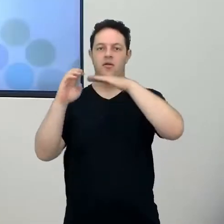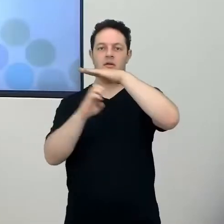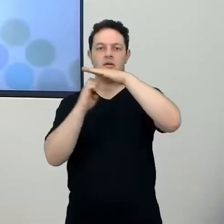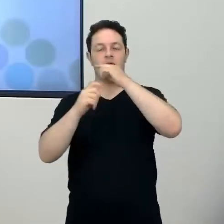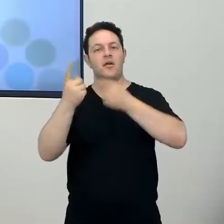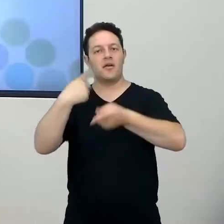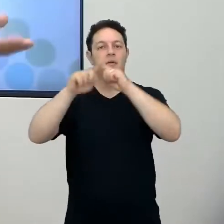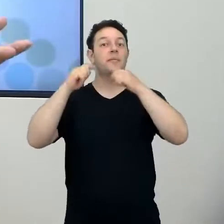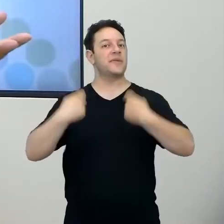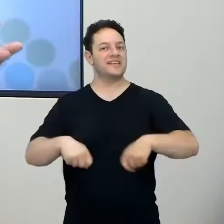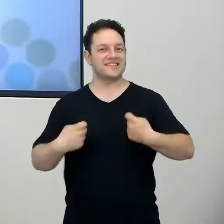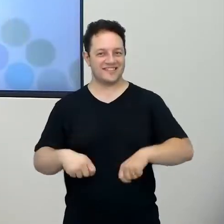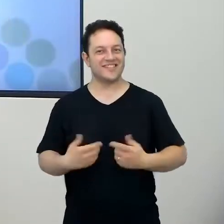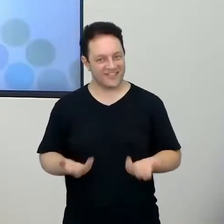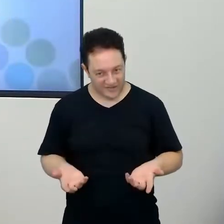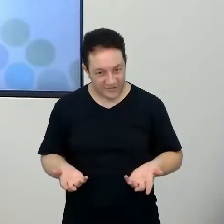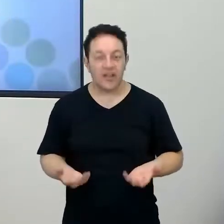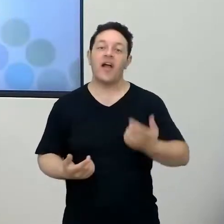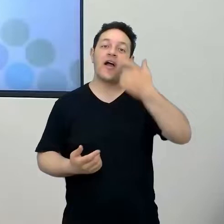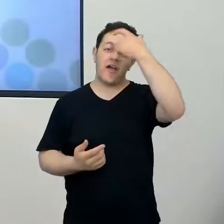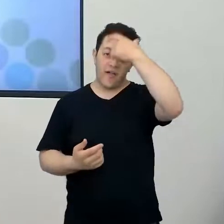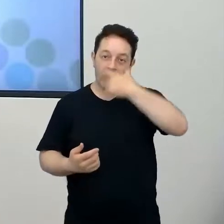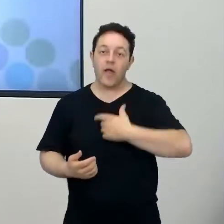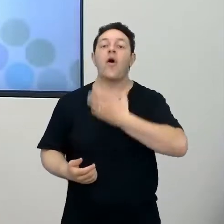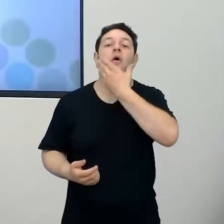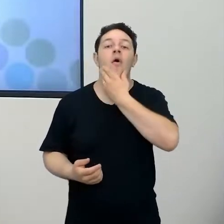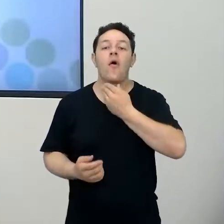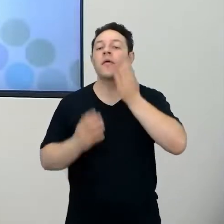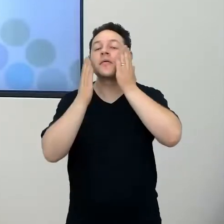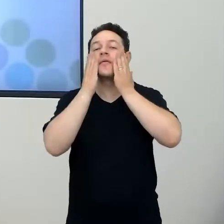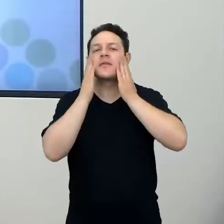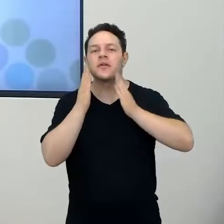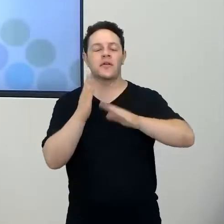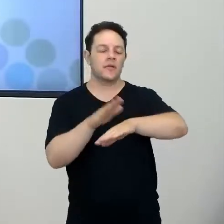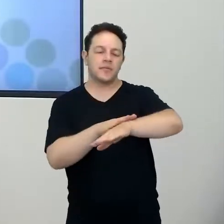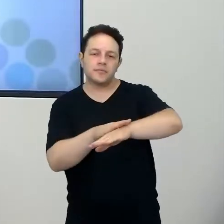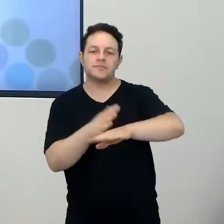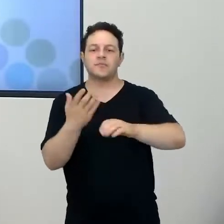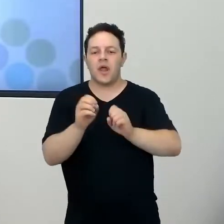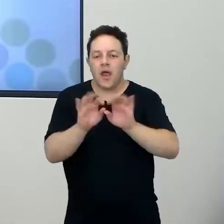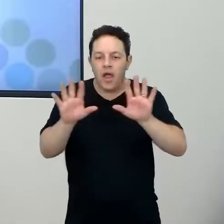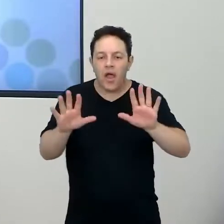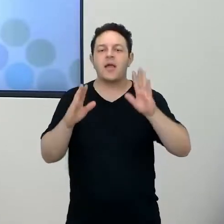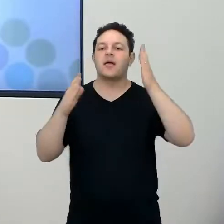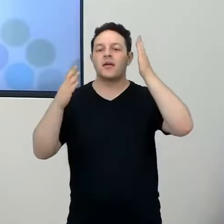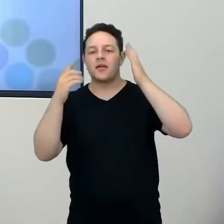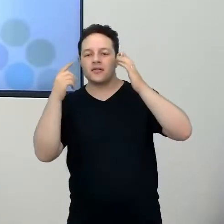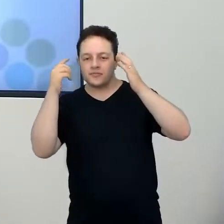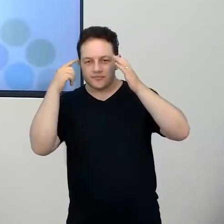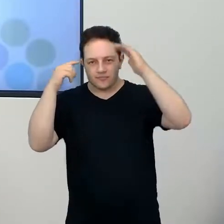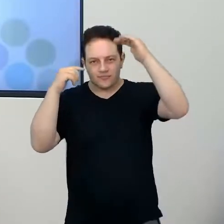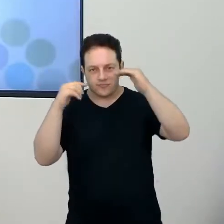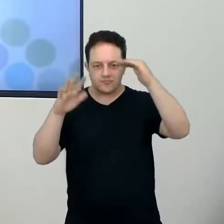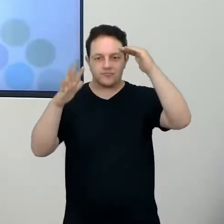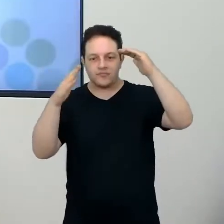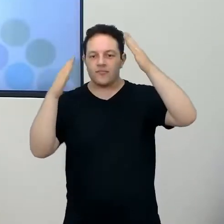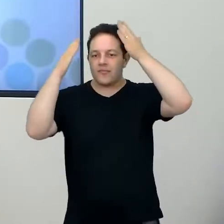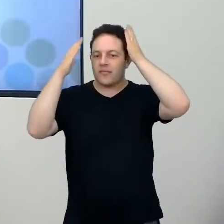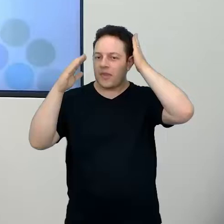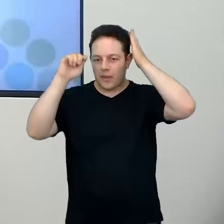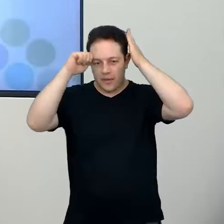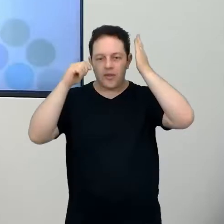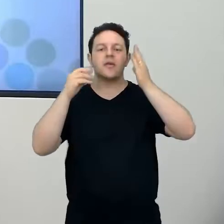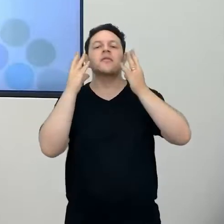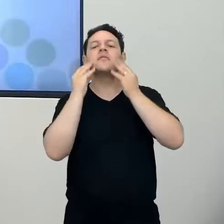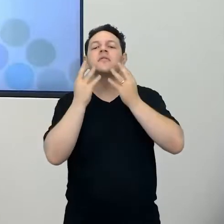tá certo? Para quem não sabe, eu sou um homem pardo, estatura mediana, tenho cabelo preto meio grisalho, tenho barba próxima